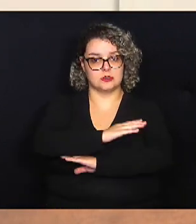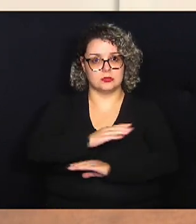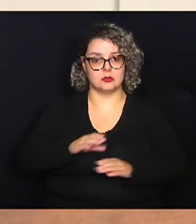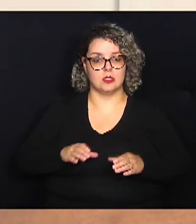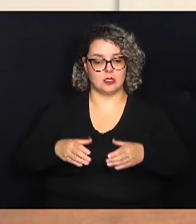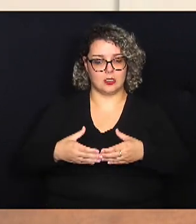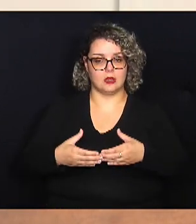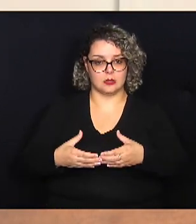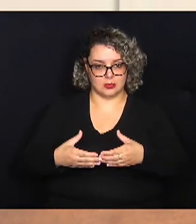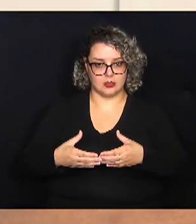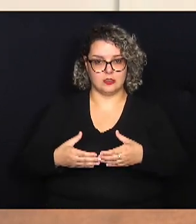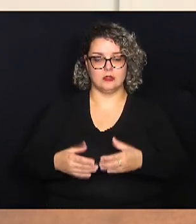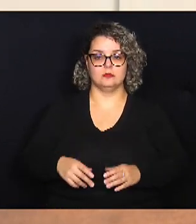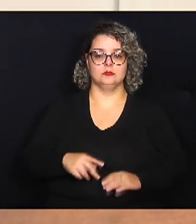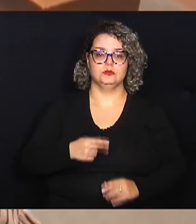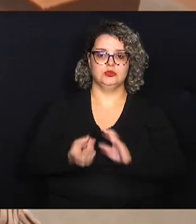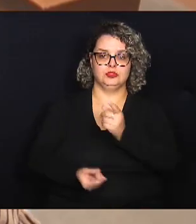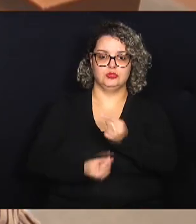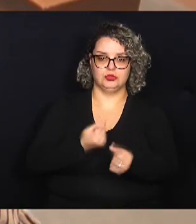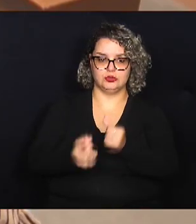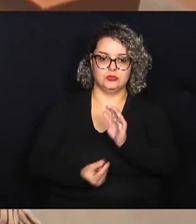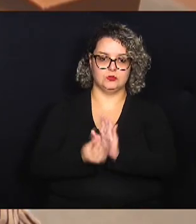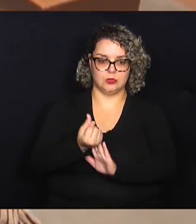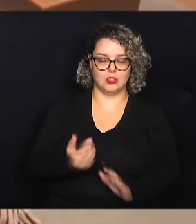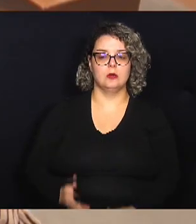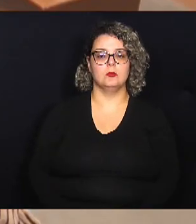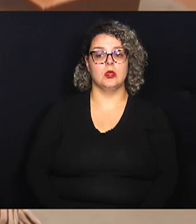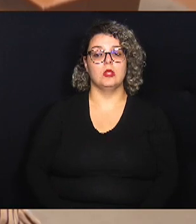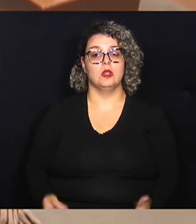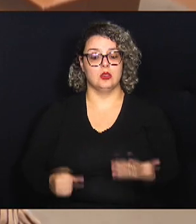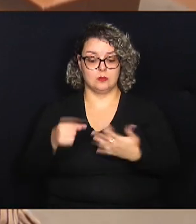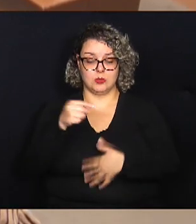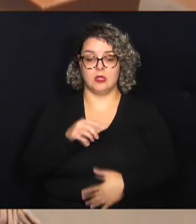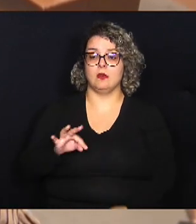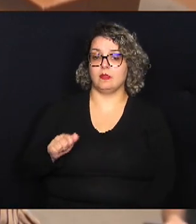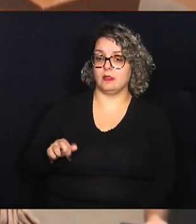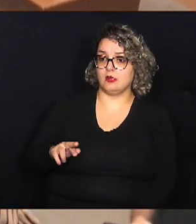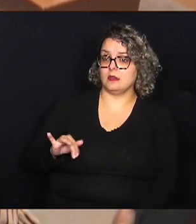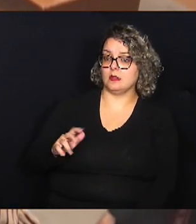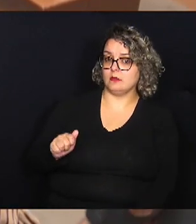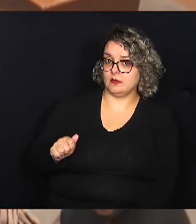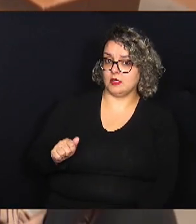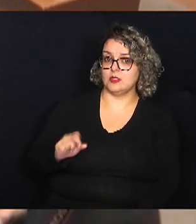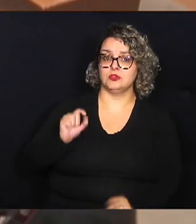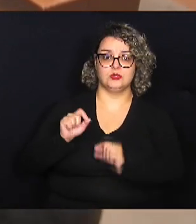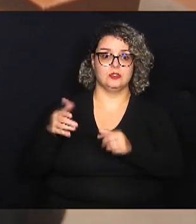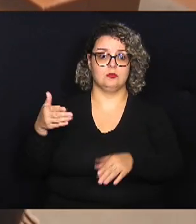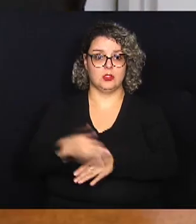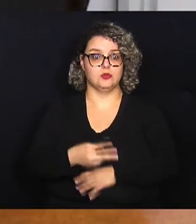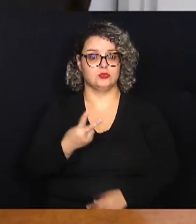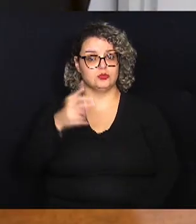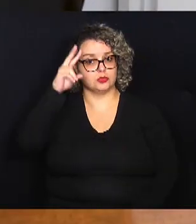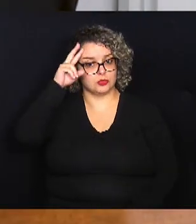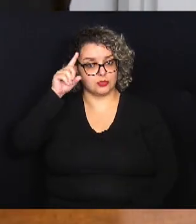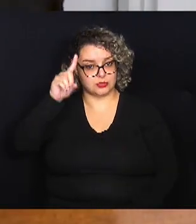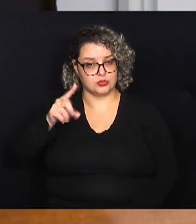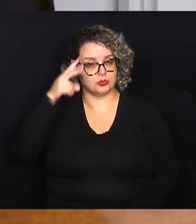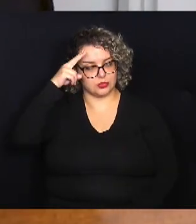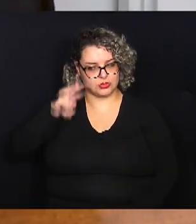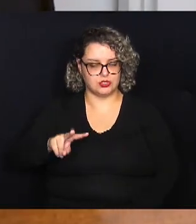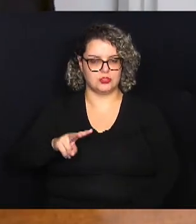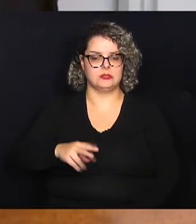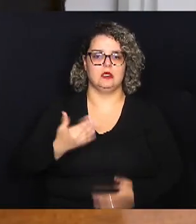Orçamento, participou da audiência e ponderou sobre a tarifa para quem participa nos 2 dias das provas do Enem. O nego fala assim,